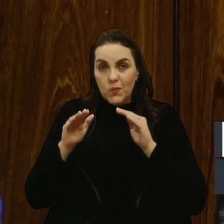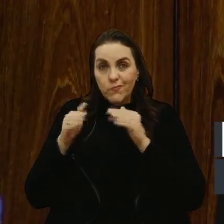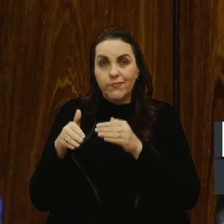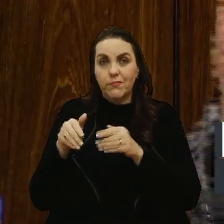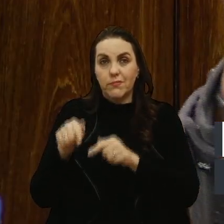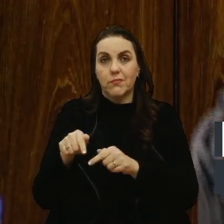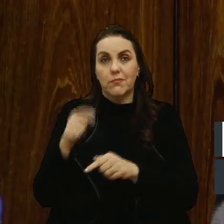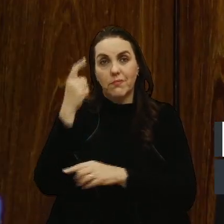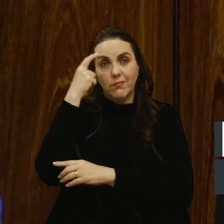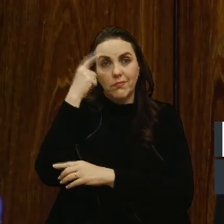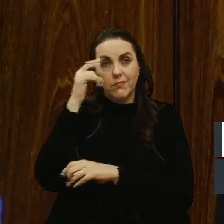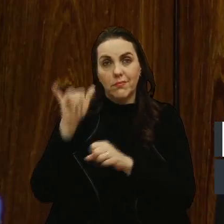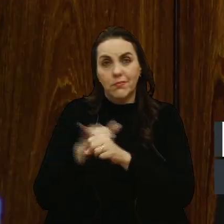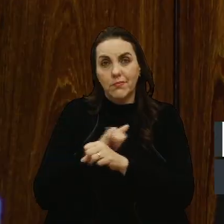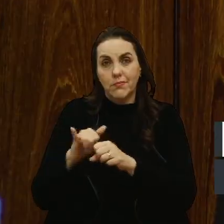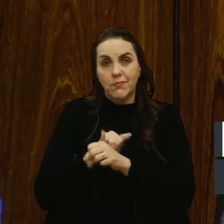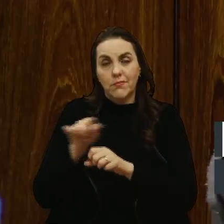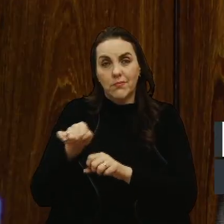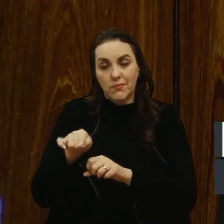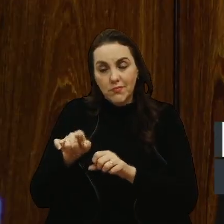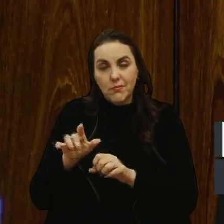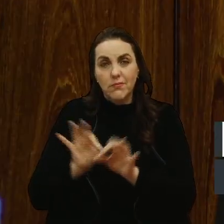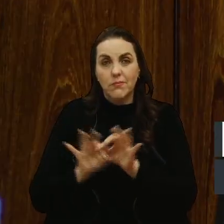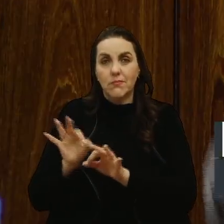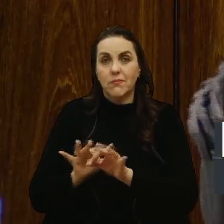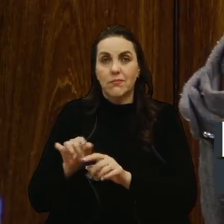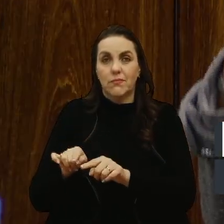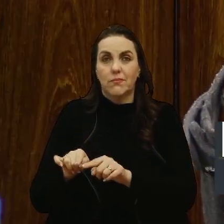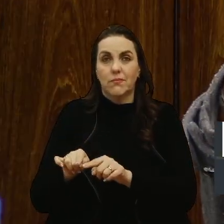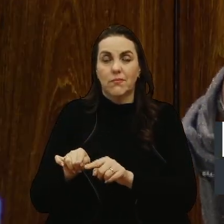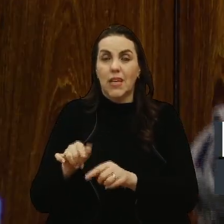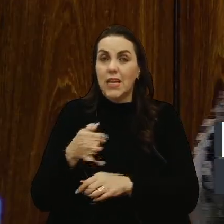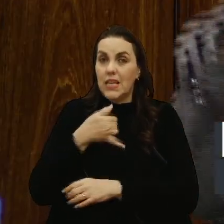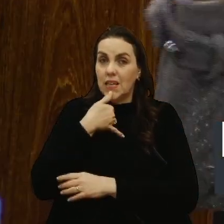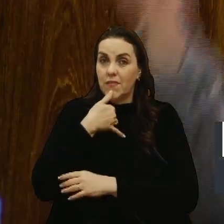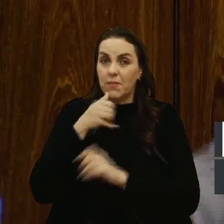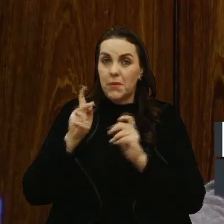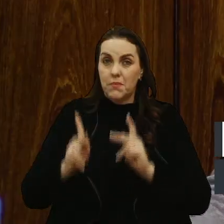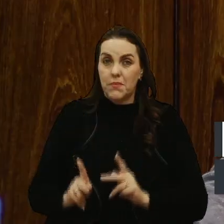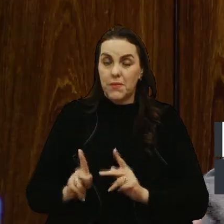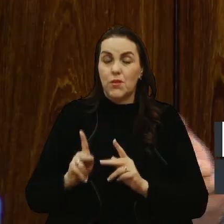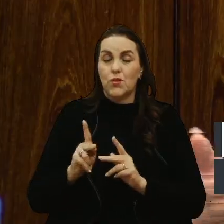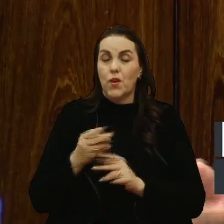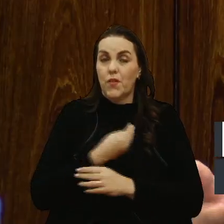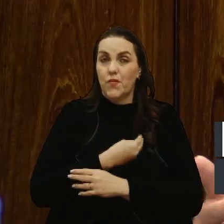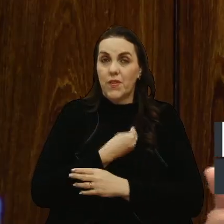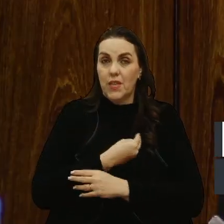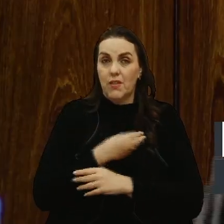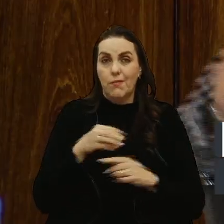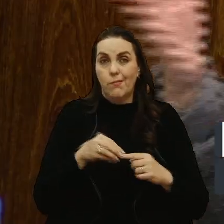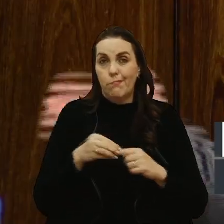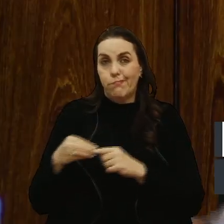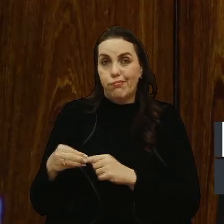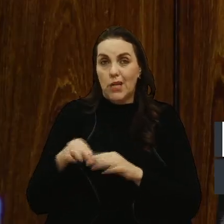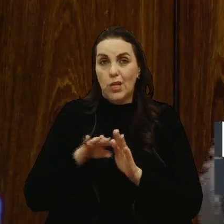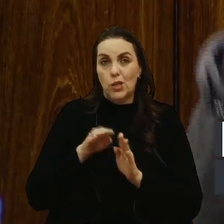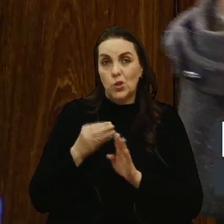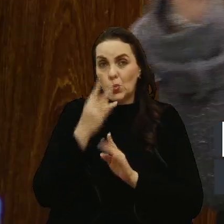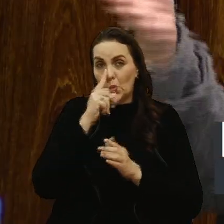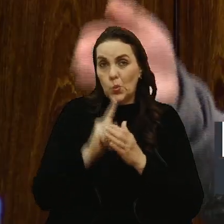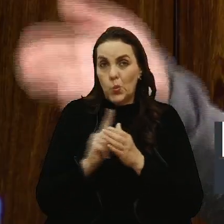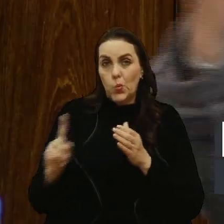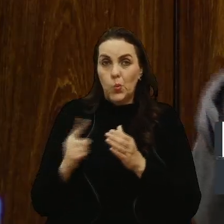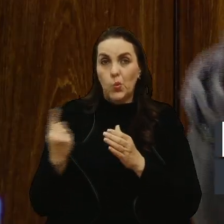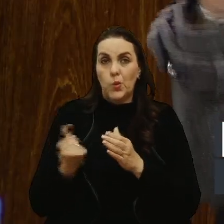gente pense e olhe sobre elas, porque infelizmente essas pessoas elas vivem à margem da nossa sociedade, muitas vezes se